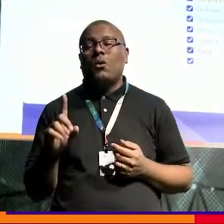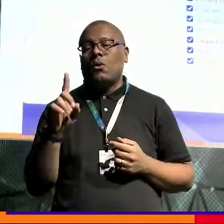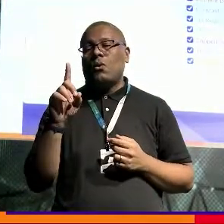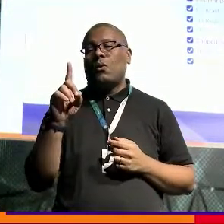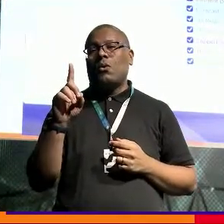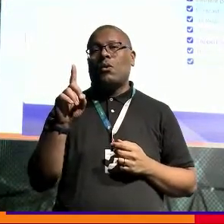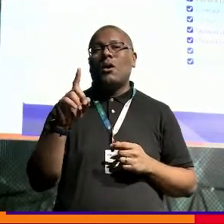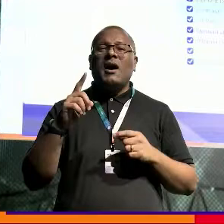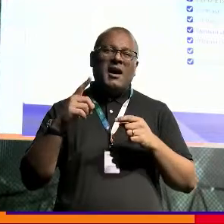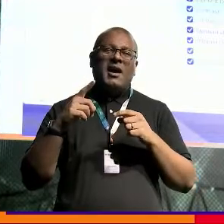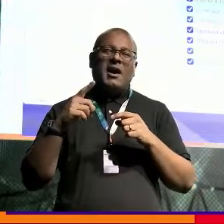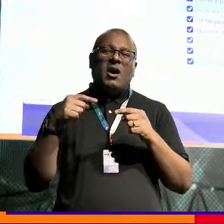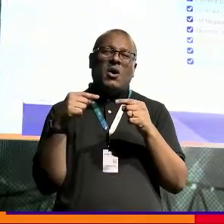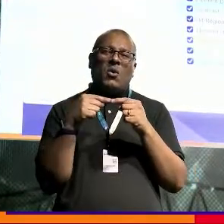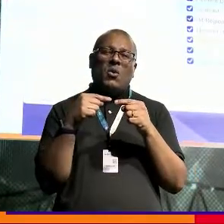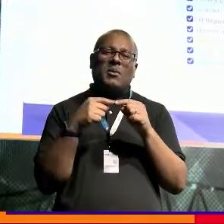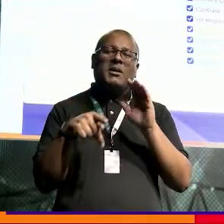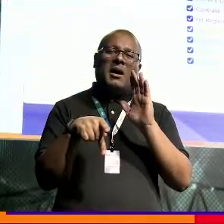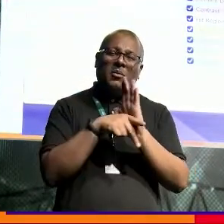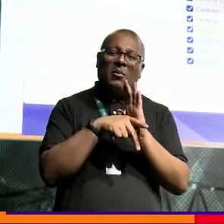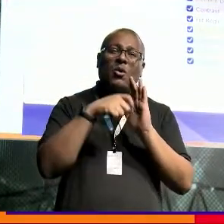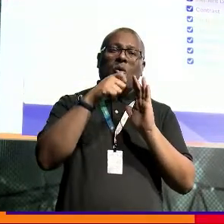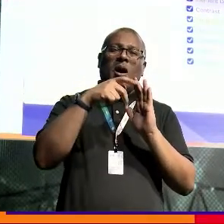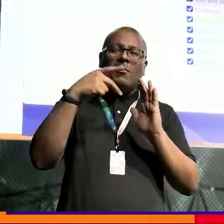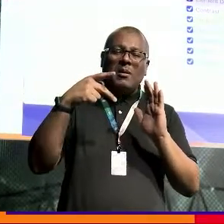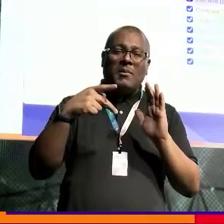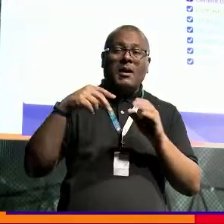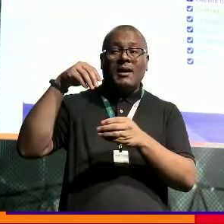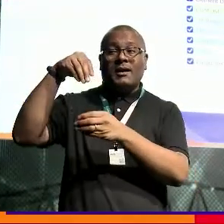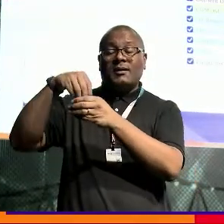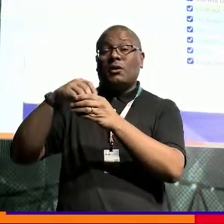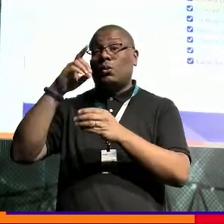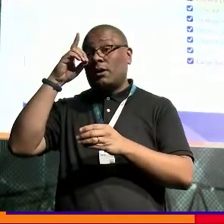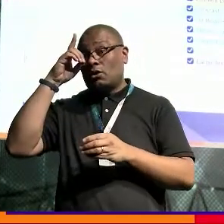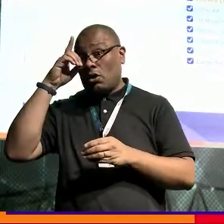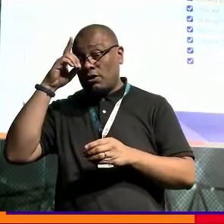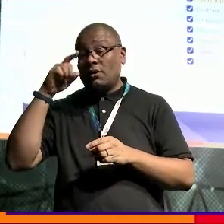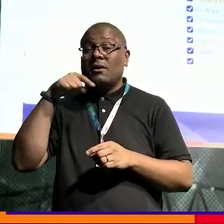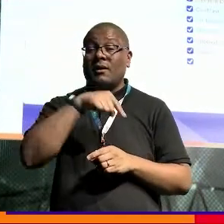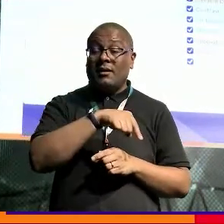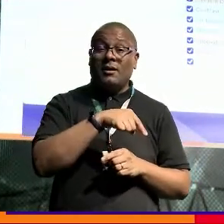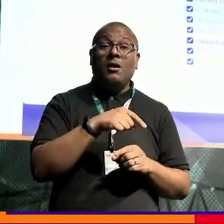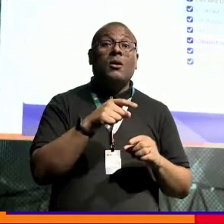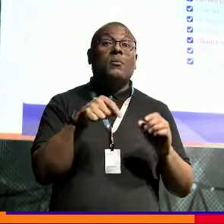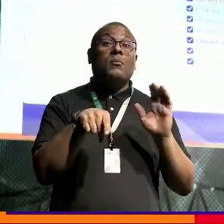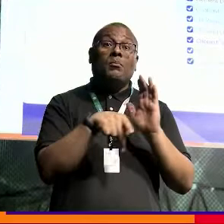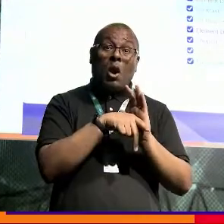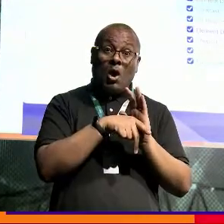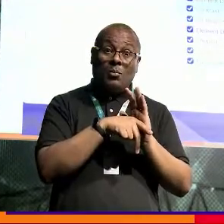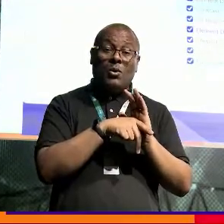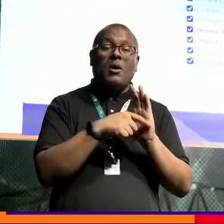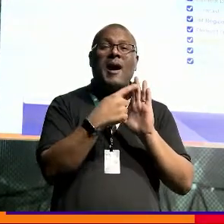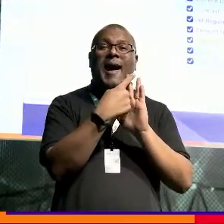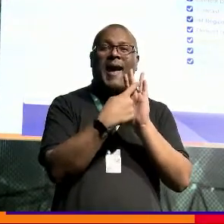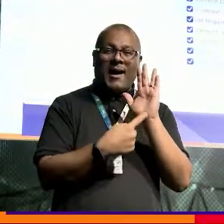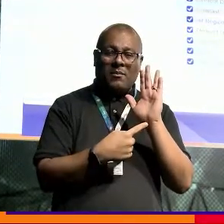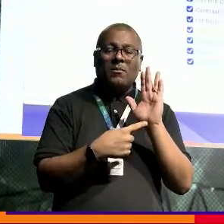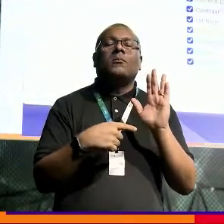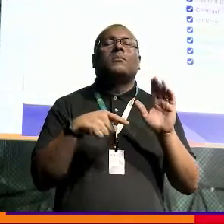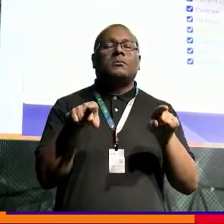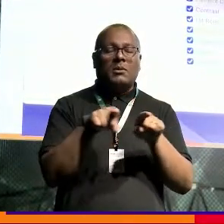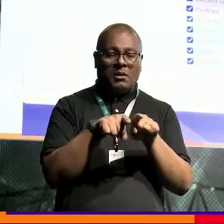um executável do aplicativo que eu tenho para o Android, eu também tenho para o